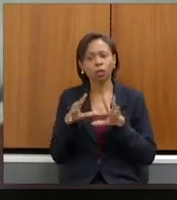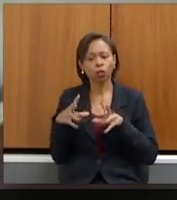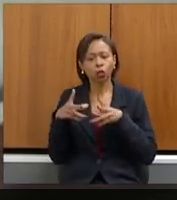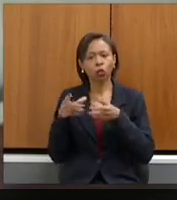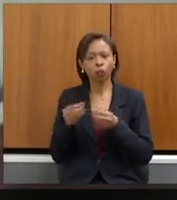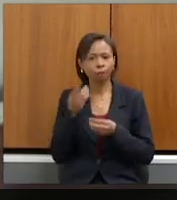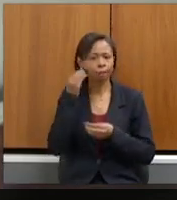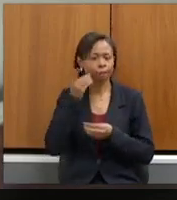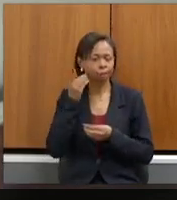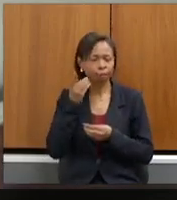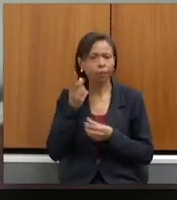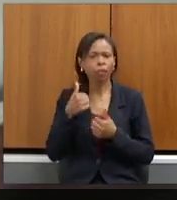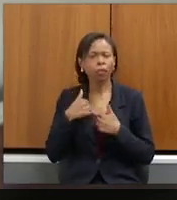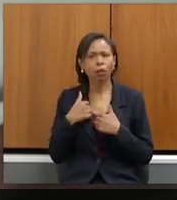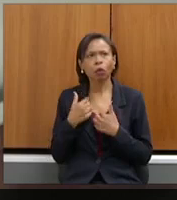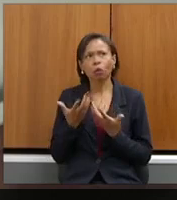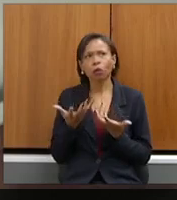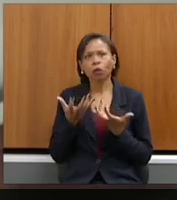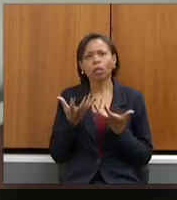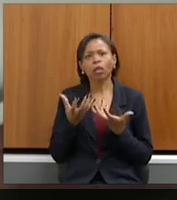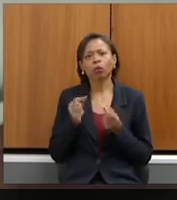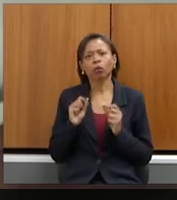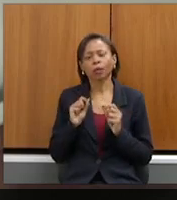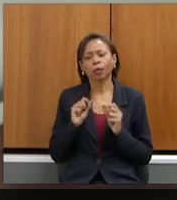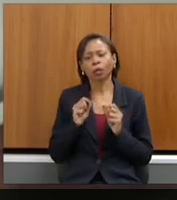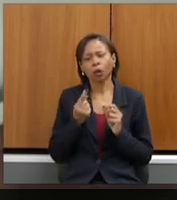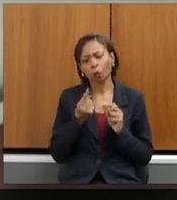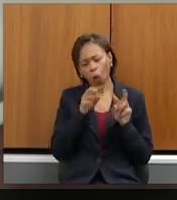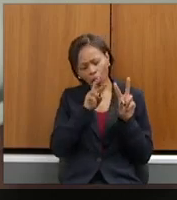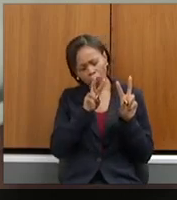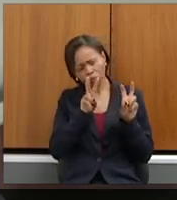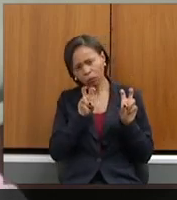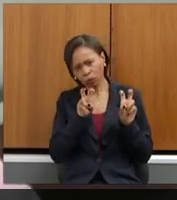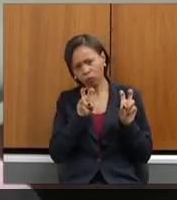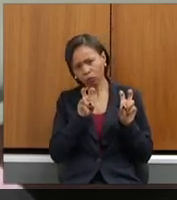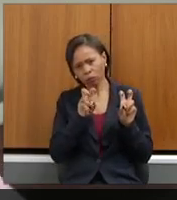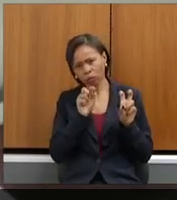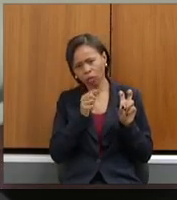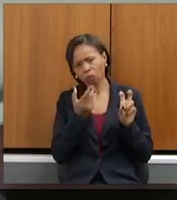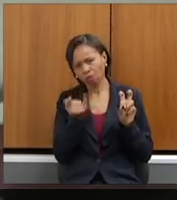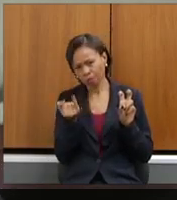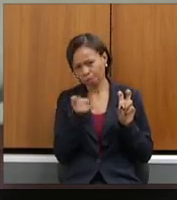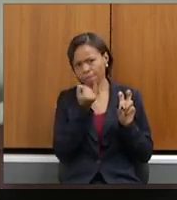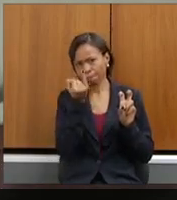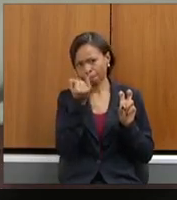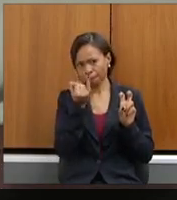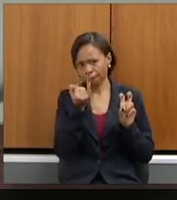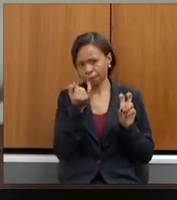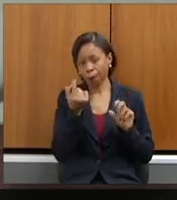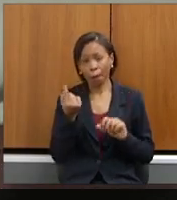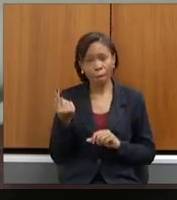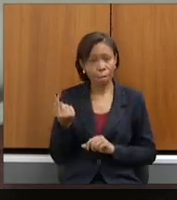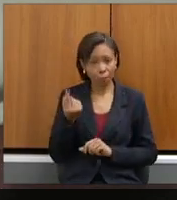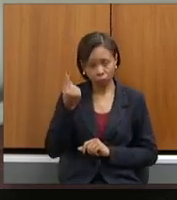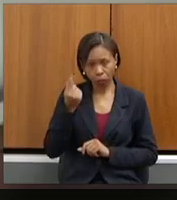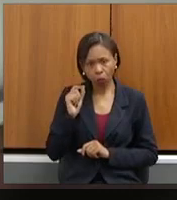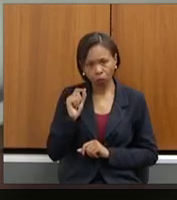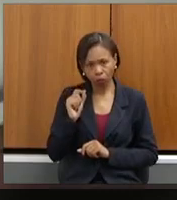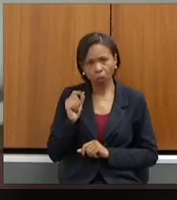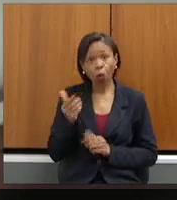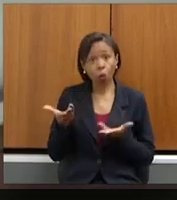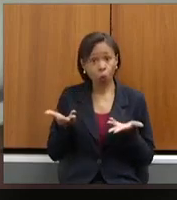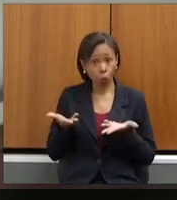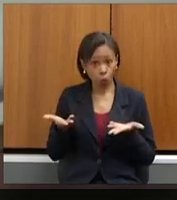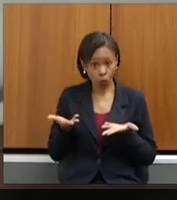eu gostaria de tocar no assunto aqui que eu acho que é fundamental primeiro eu escutei